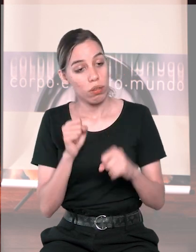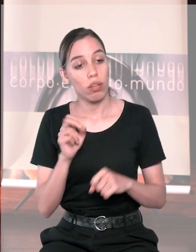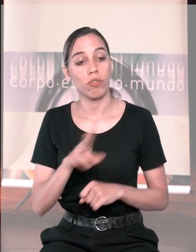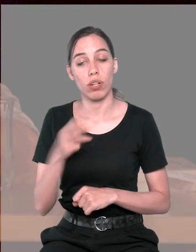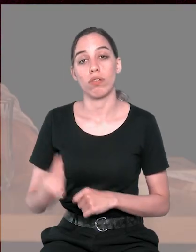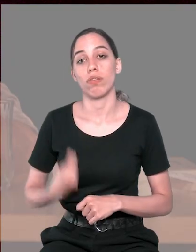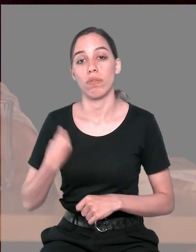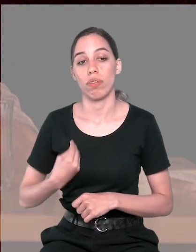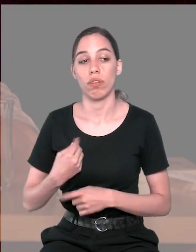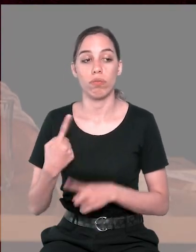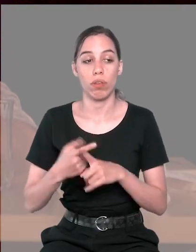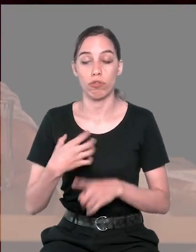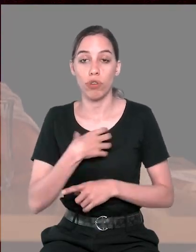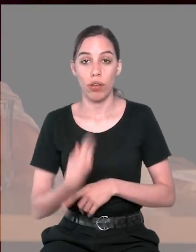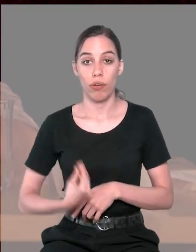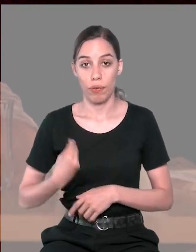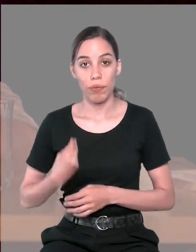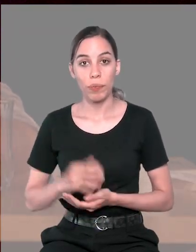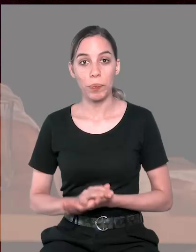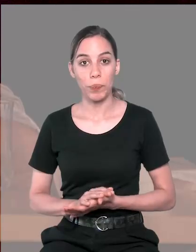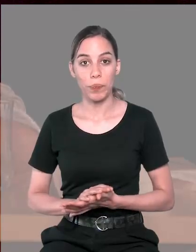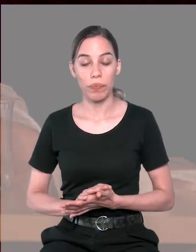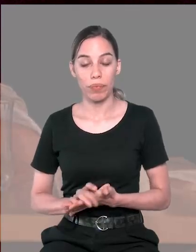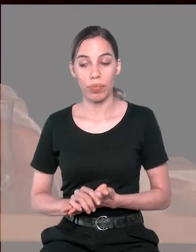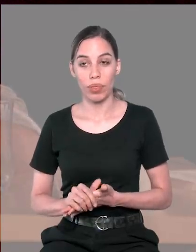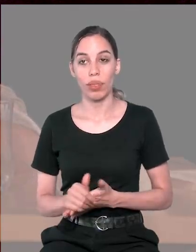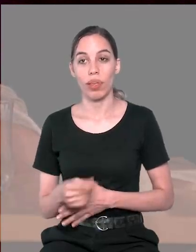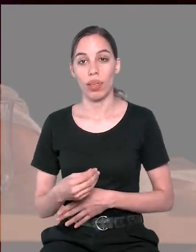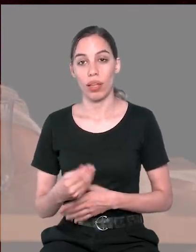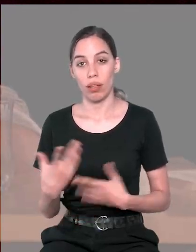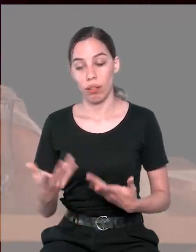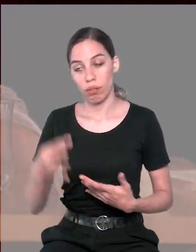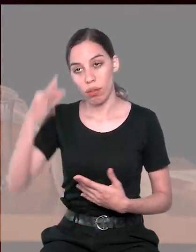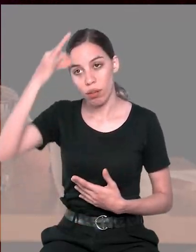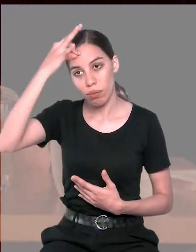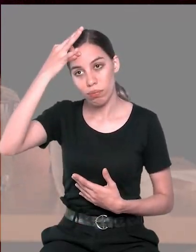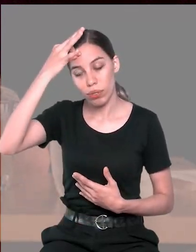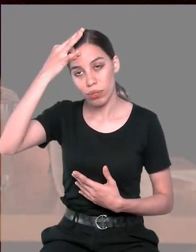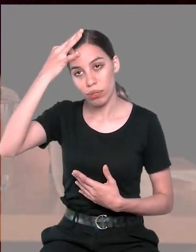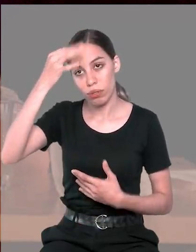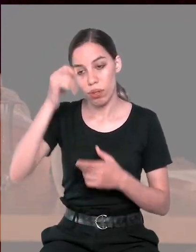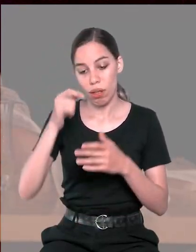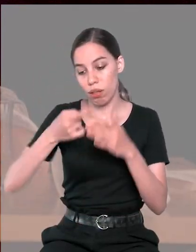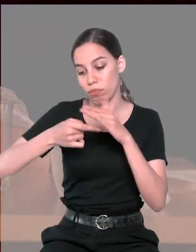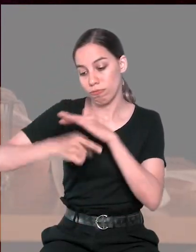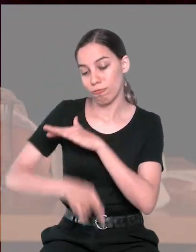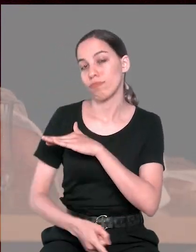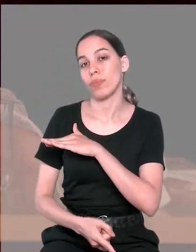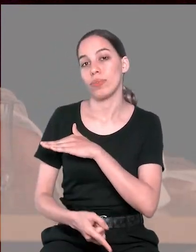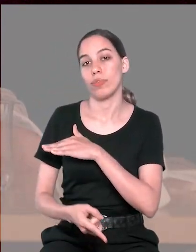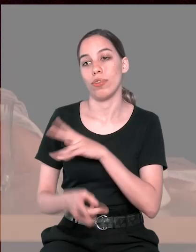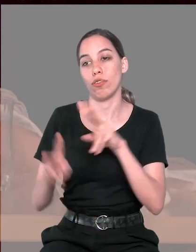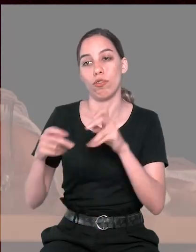Porque ela é um modo de viver. Né? E o espírito dessa dimensão que... muito mais complexa em